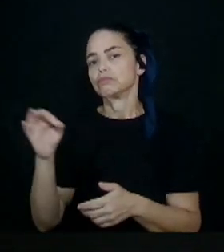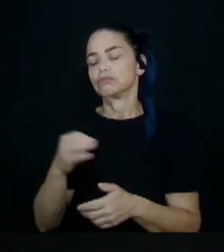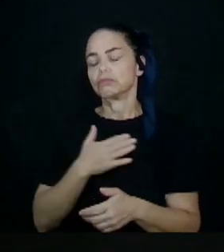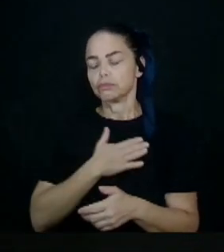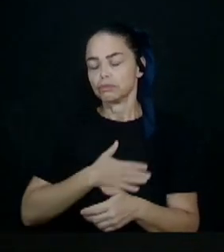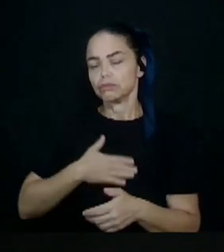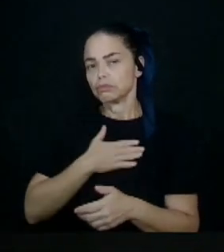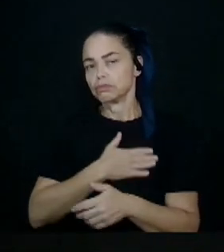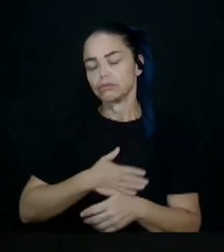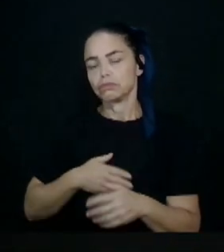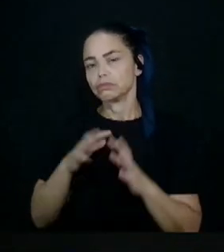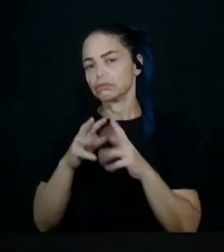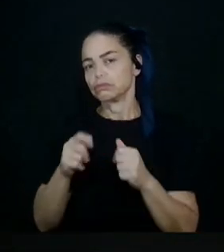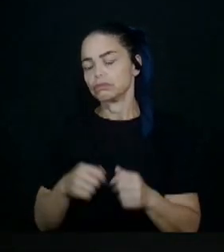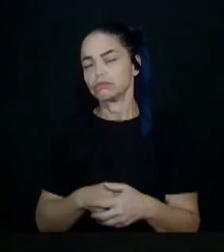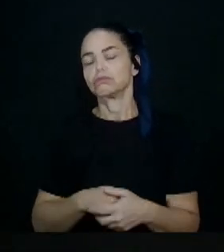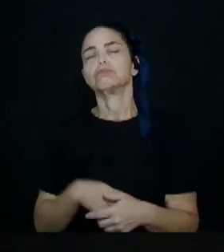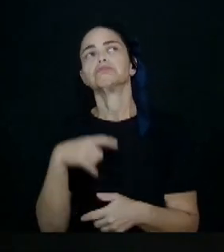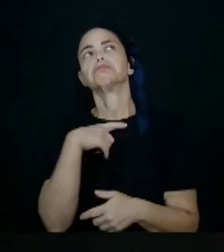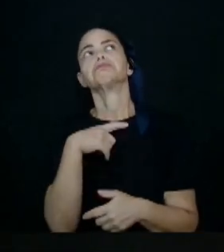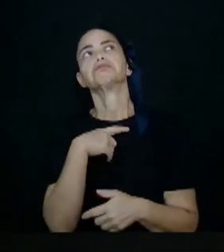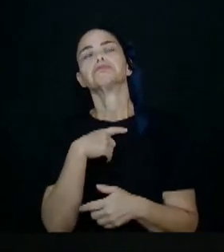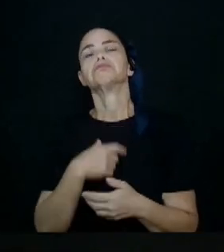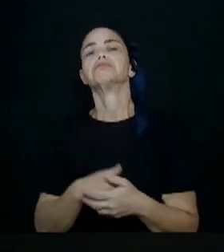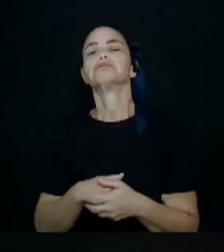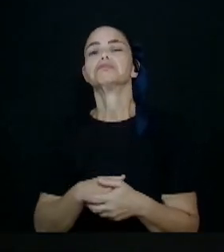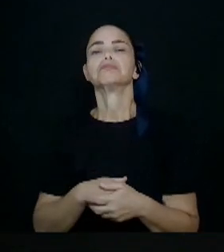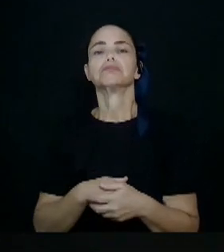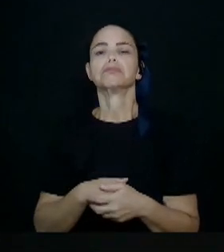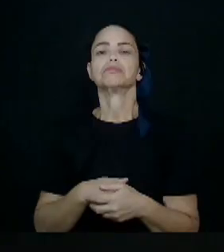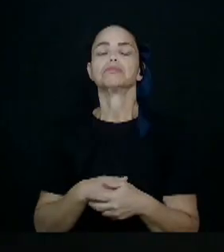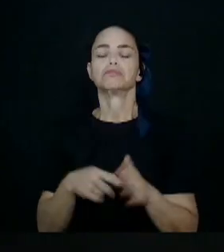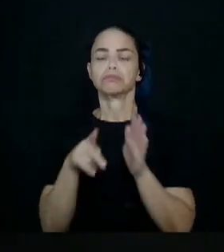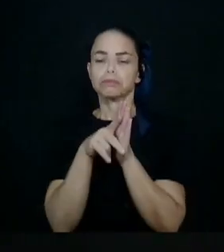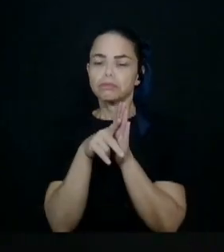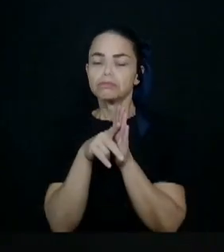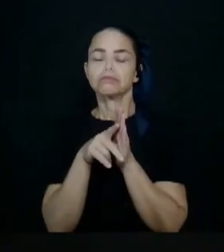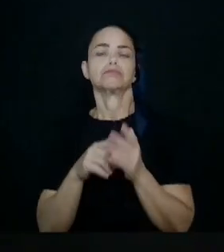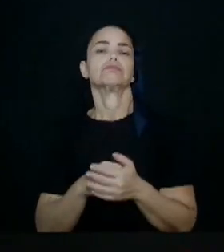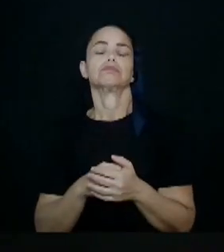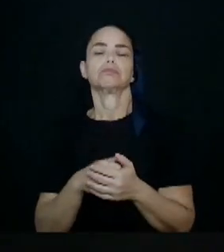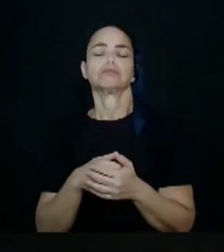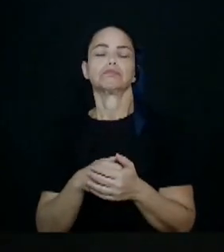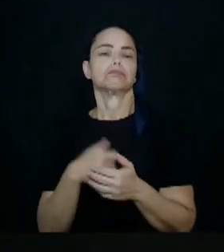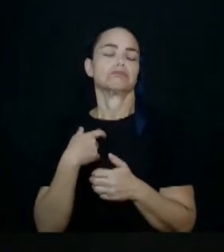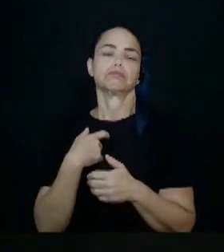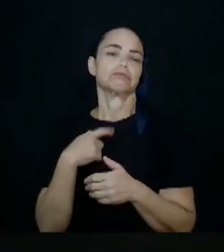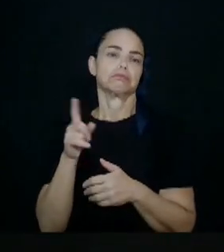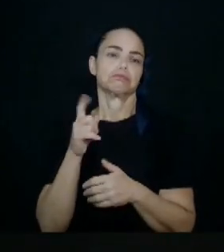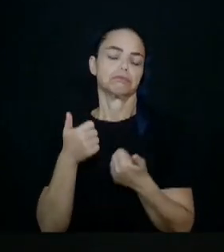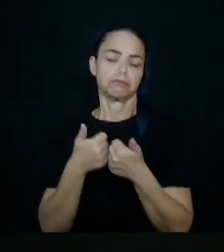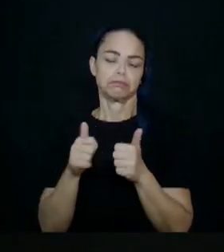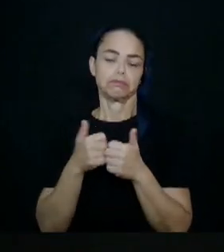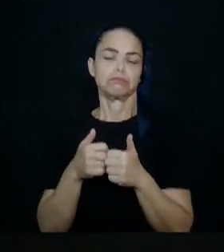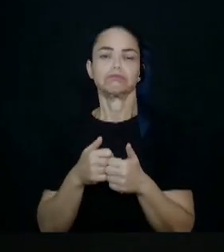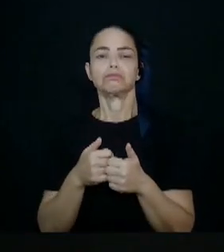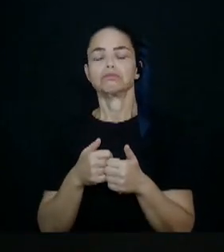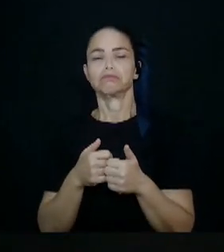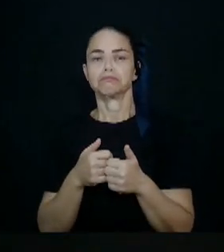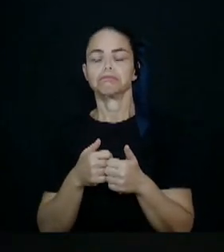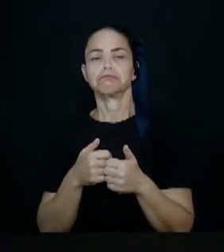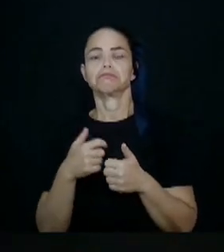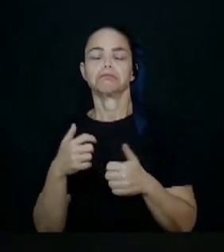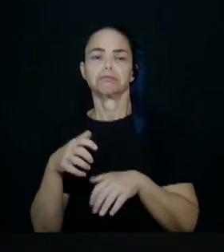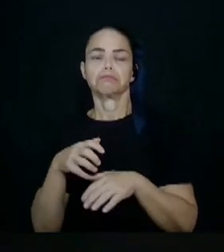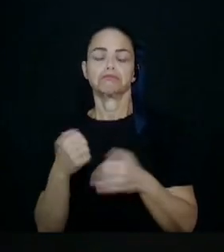todos. Será que a gente também não tem esse negócio de pertencimento? Assim, não, eu não vou andar de ônibus, eu quero andar com meu carro, porque eu tenho